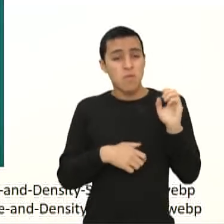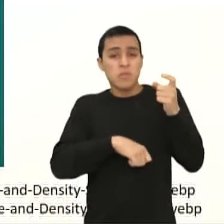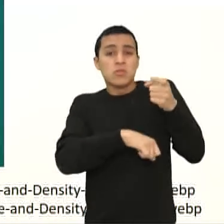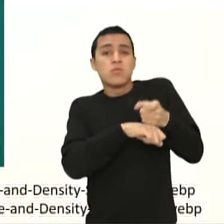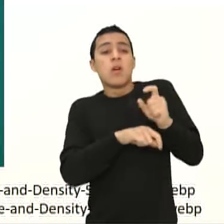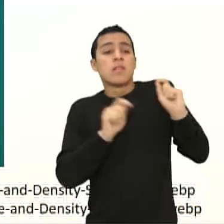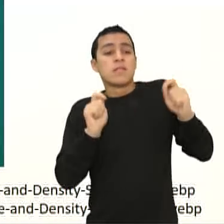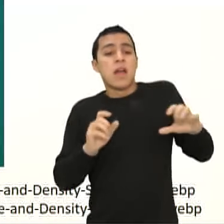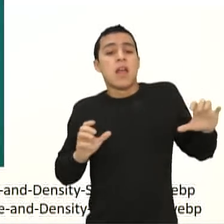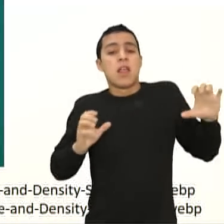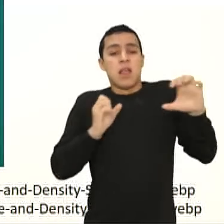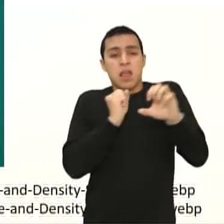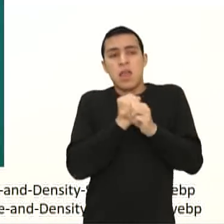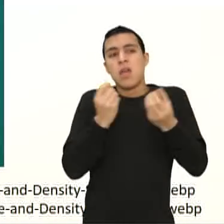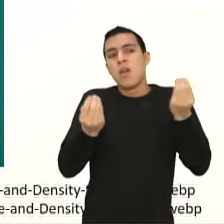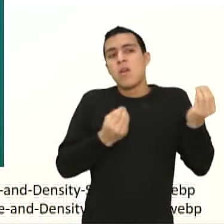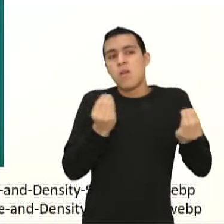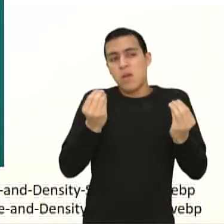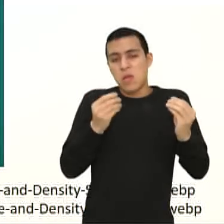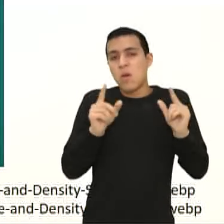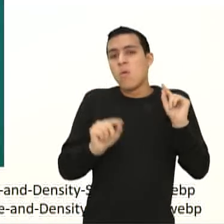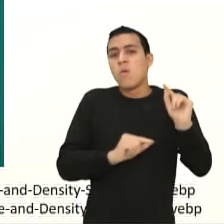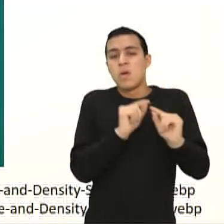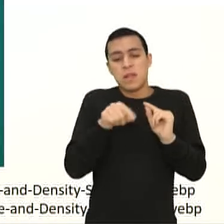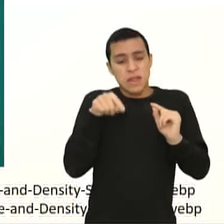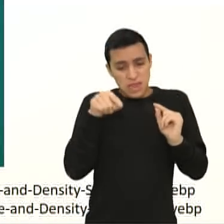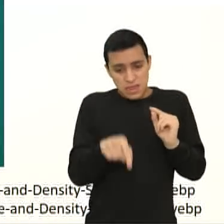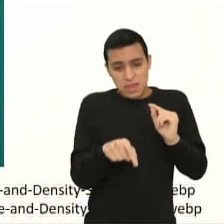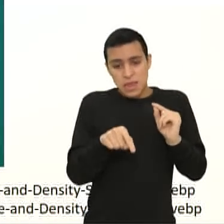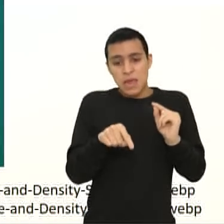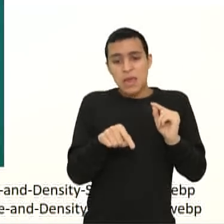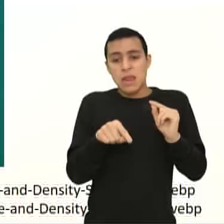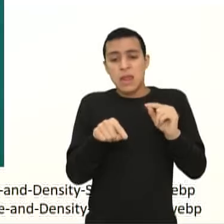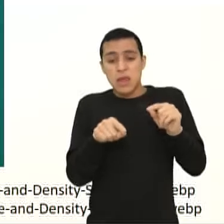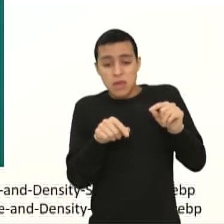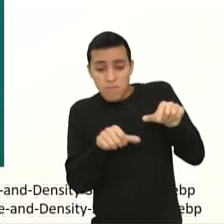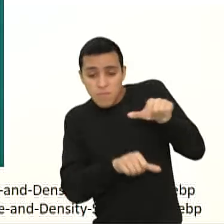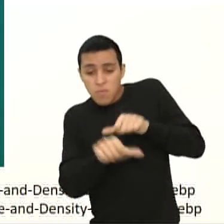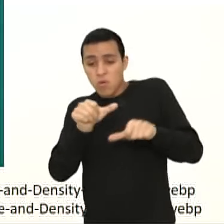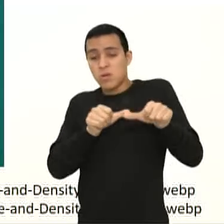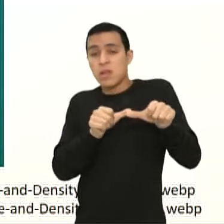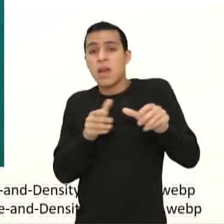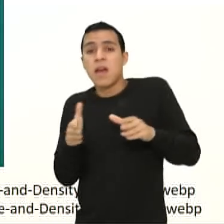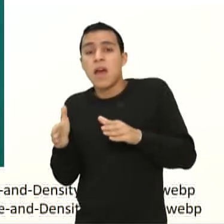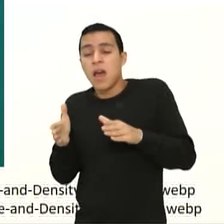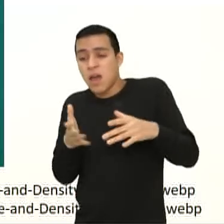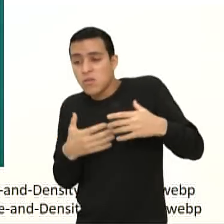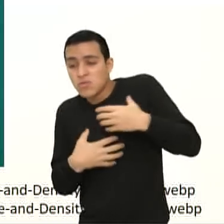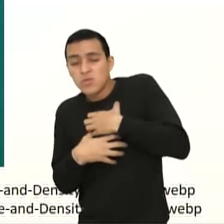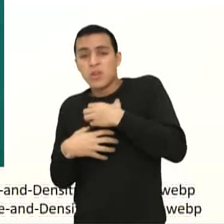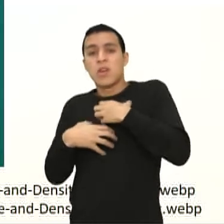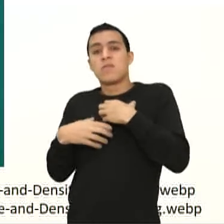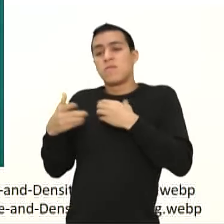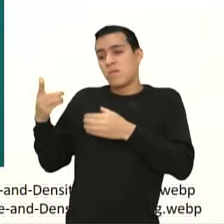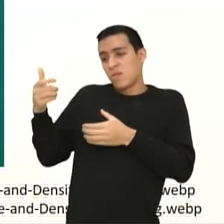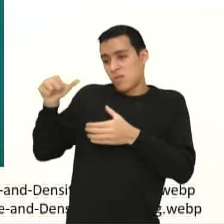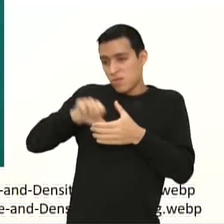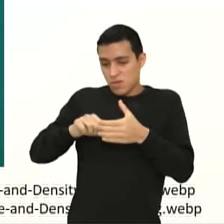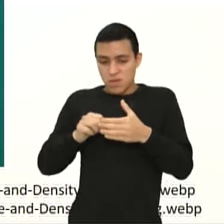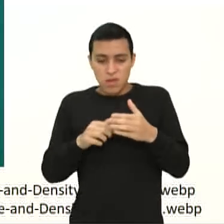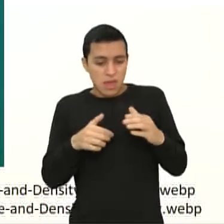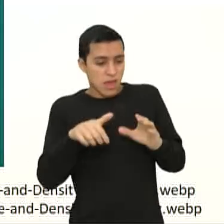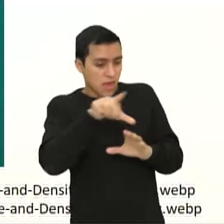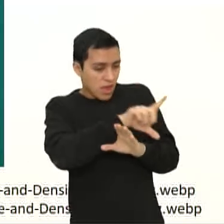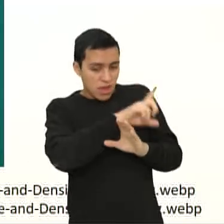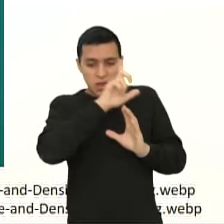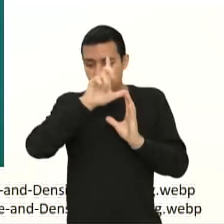ser medido pelo deslocamento que ele provoca em um líquido, ou seja, pela diferença dos níveis